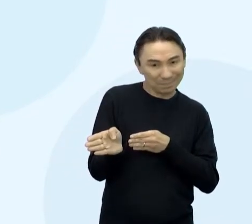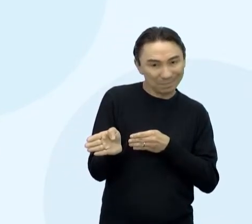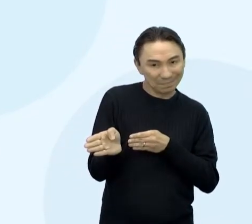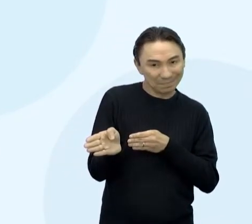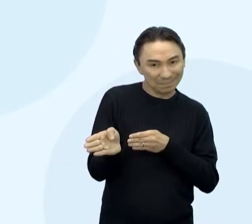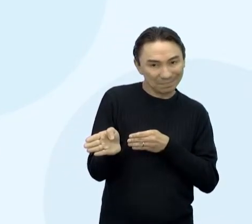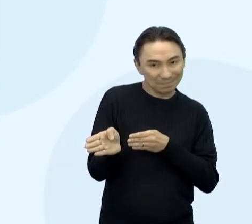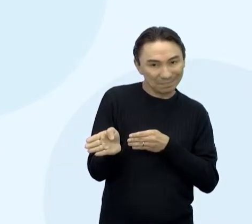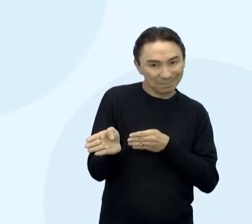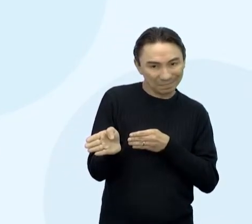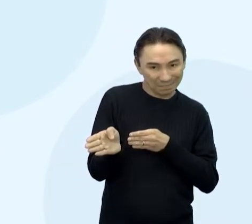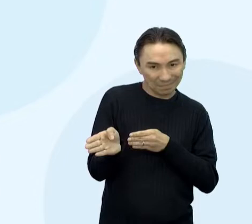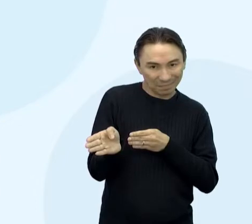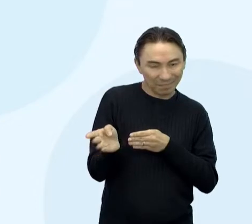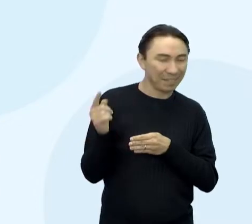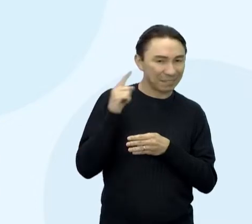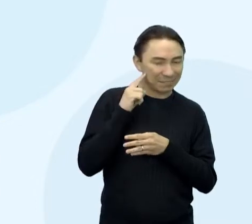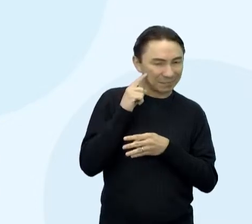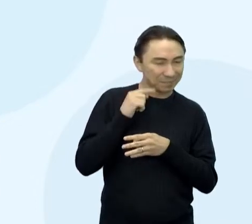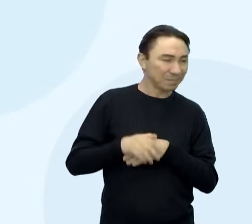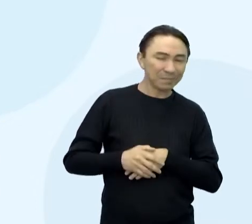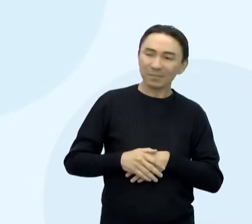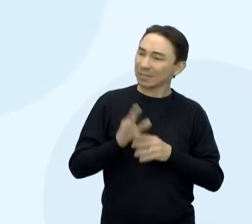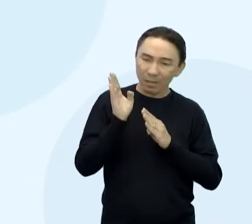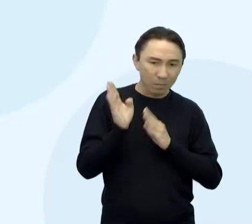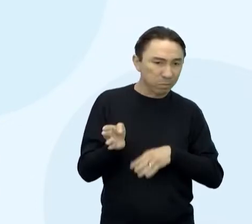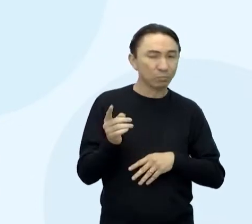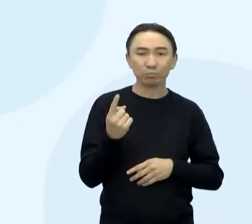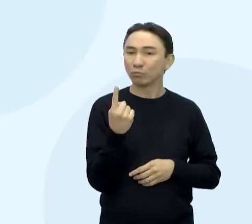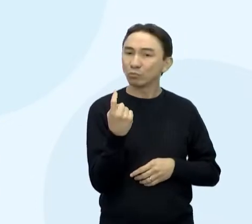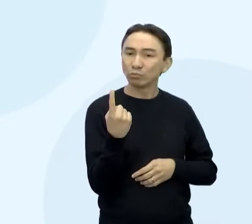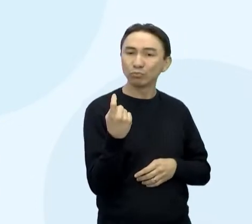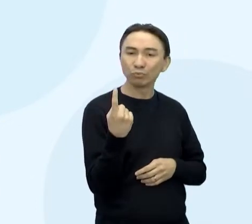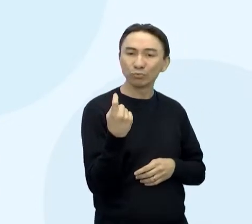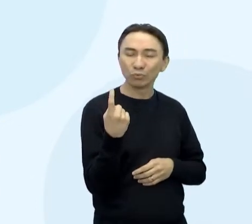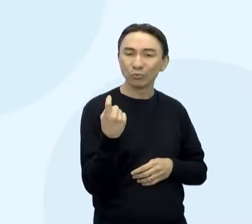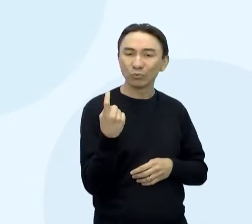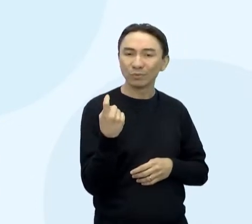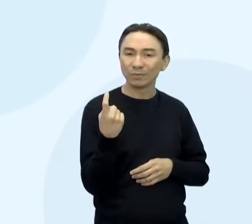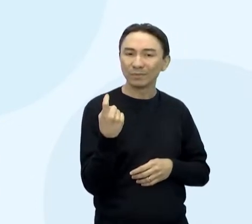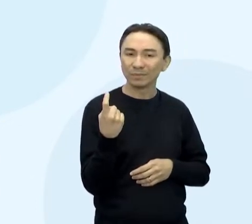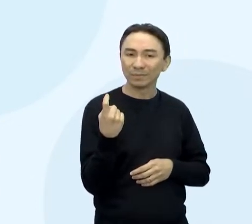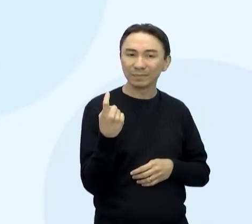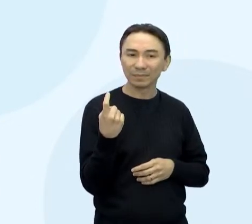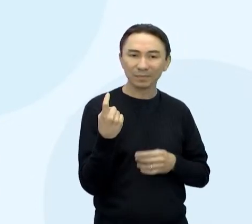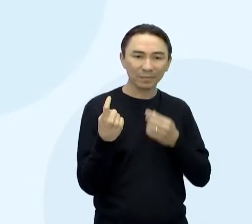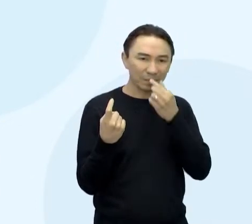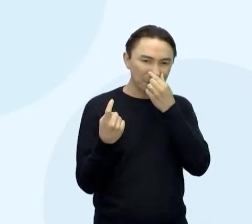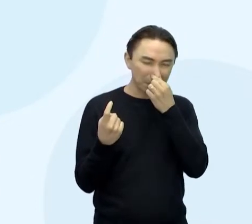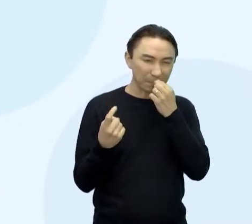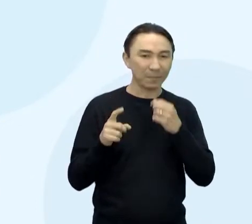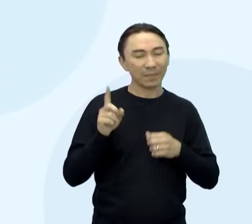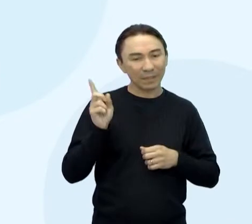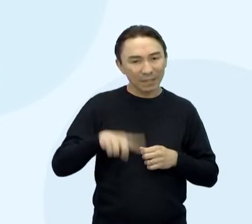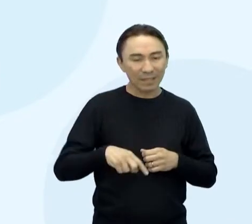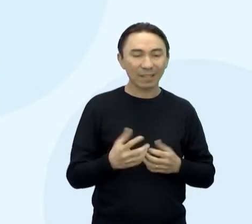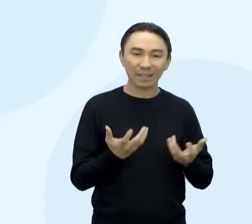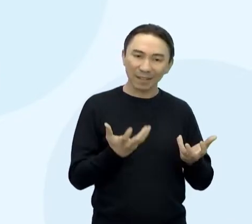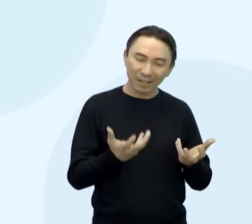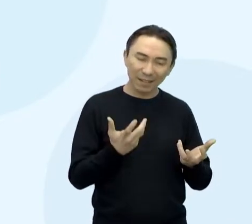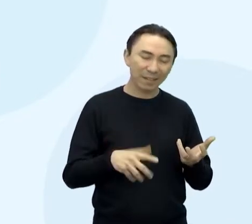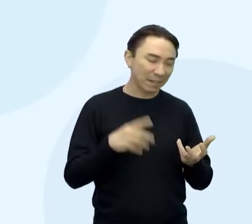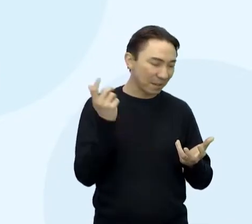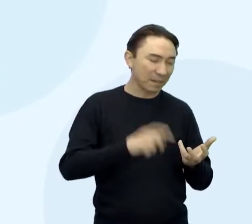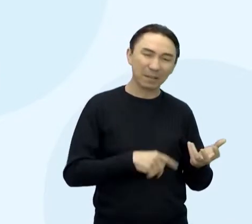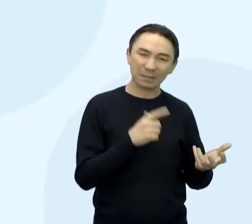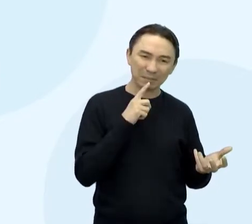aqui artísticas que estão ali representadas, ó, elas estão apenas segurando, levantando para vencer o peso, enquanto